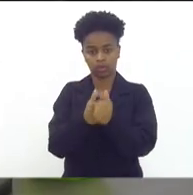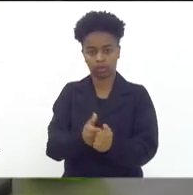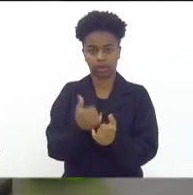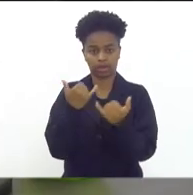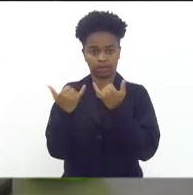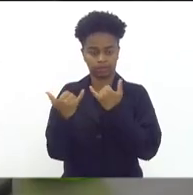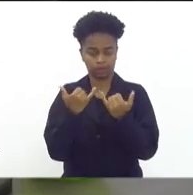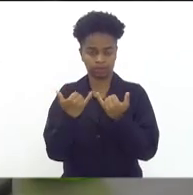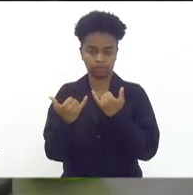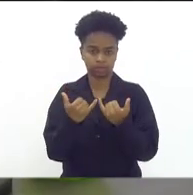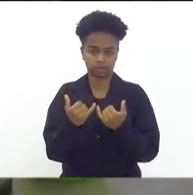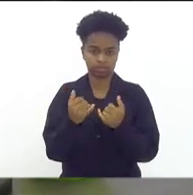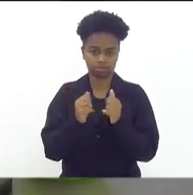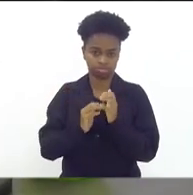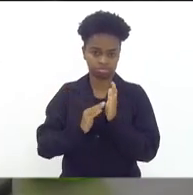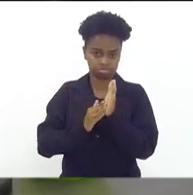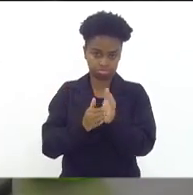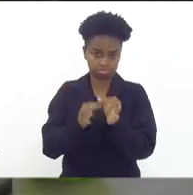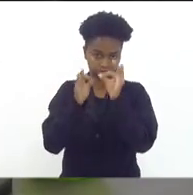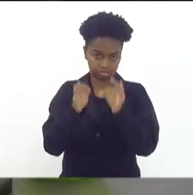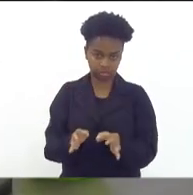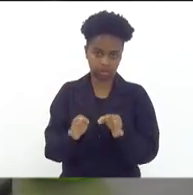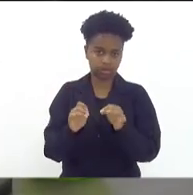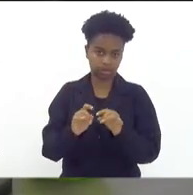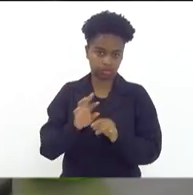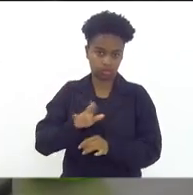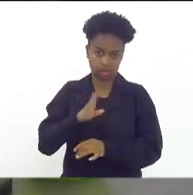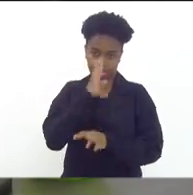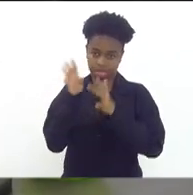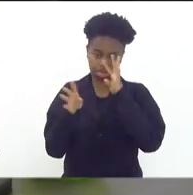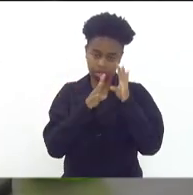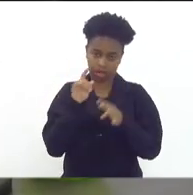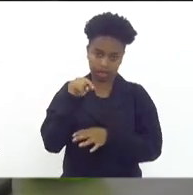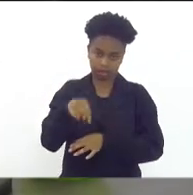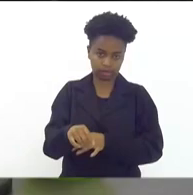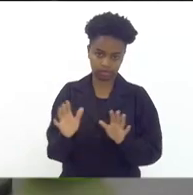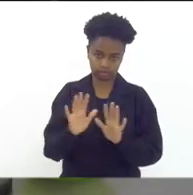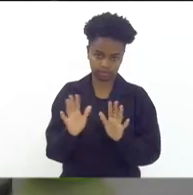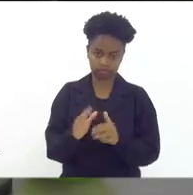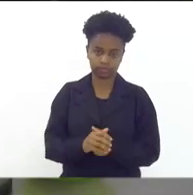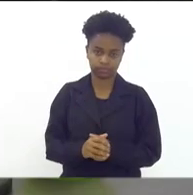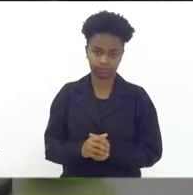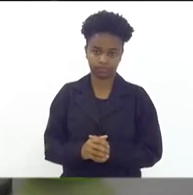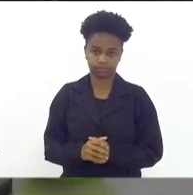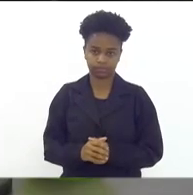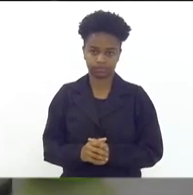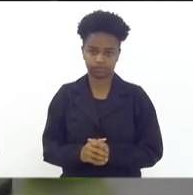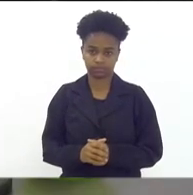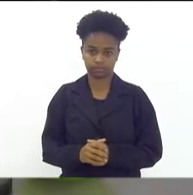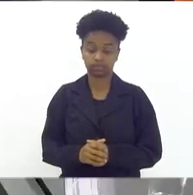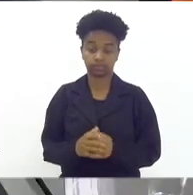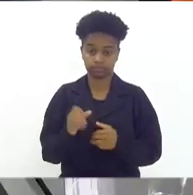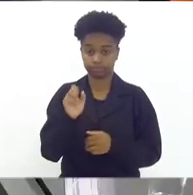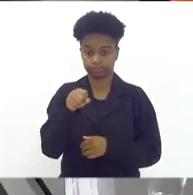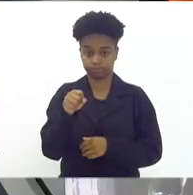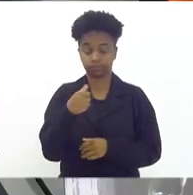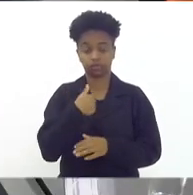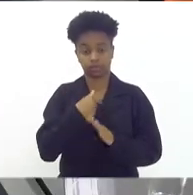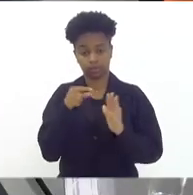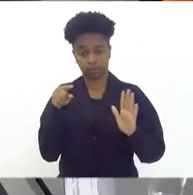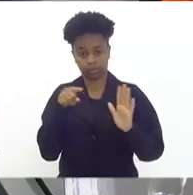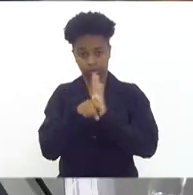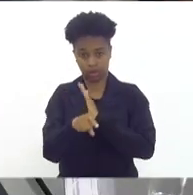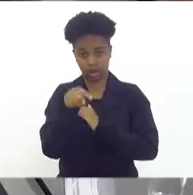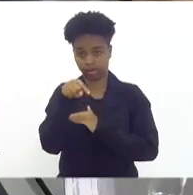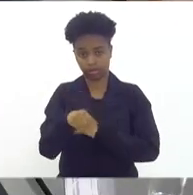de forma fidedigna e não aleatória aqui sempre tá com essas informações técnicas as perguntas que eu vou que eu iria fazer